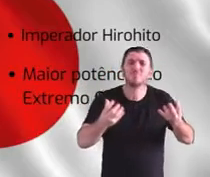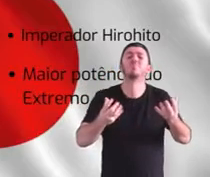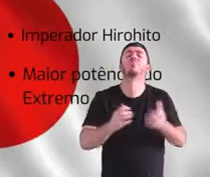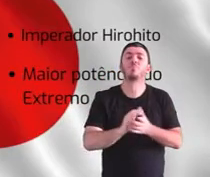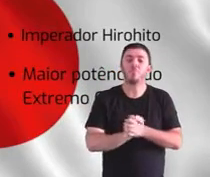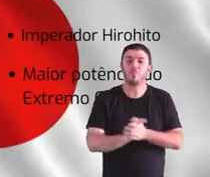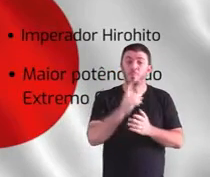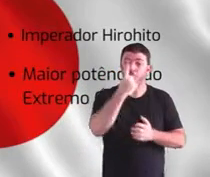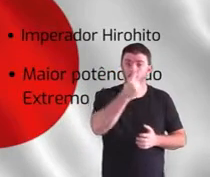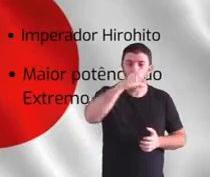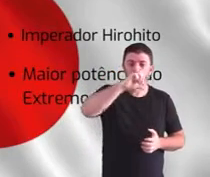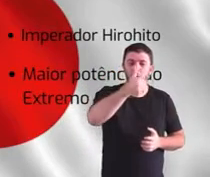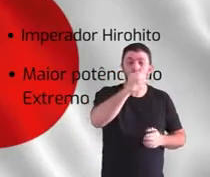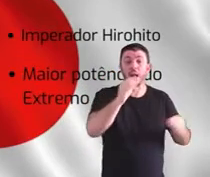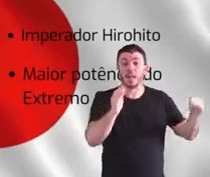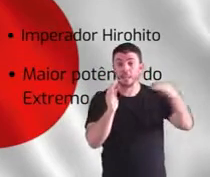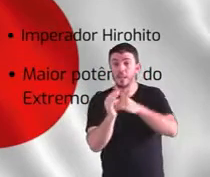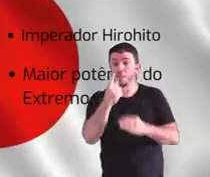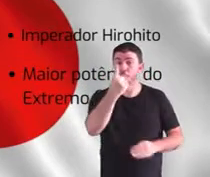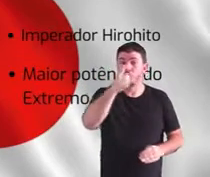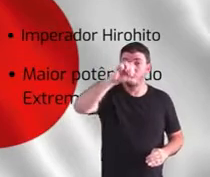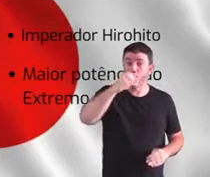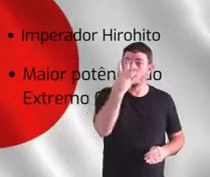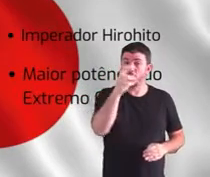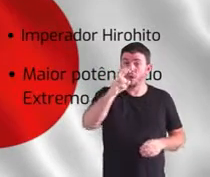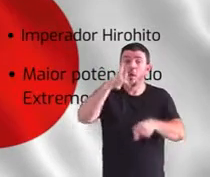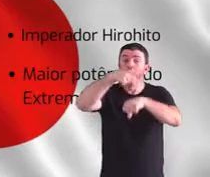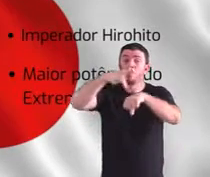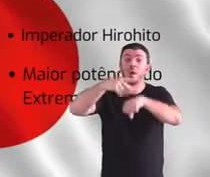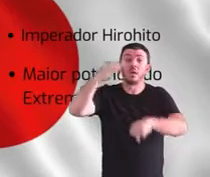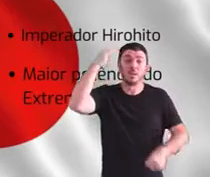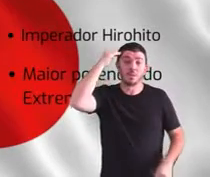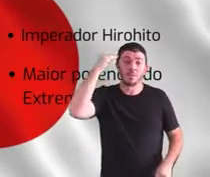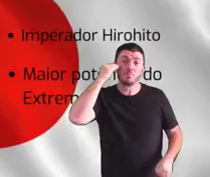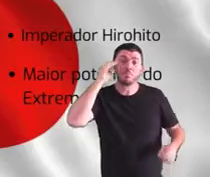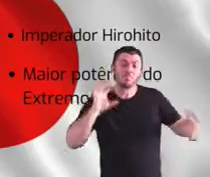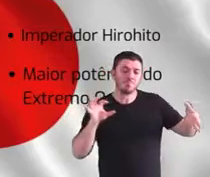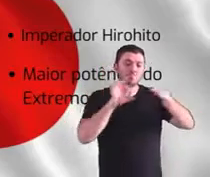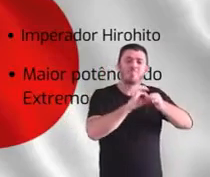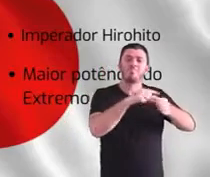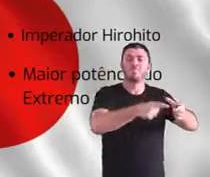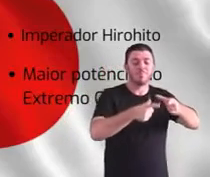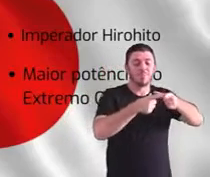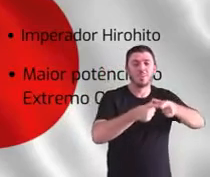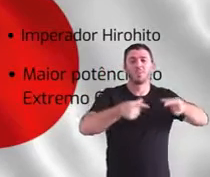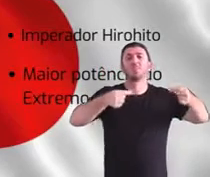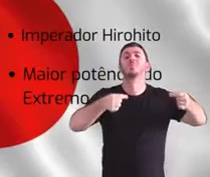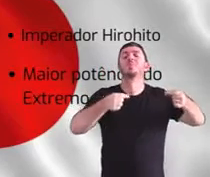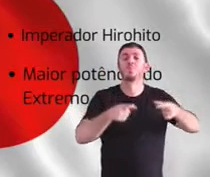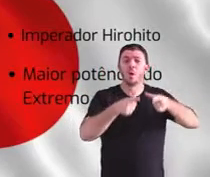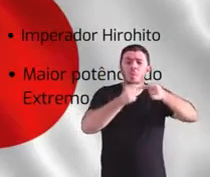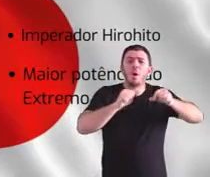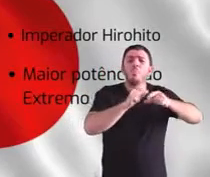e 1945, a Coreia tornou-se colônia japonesa. A expansão japonesa pela